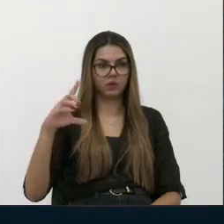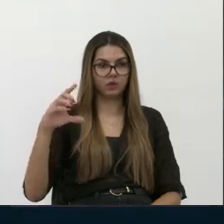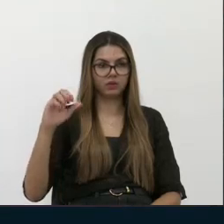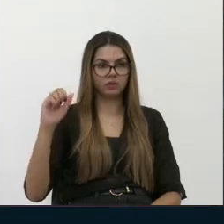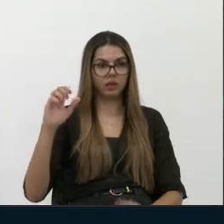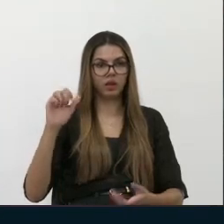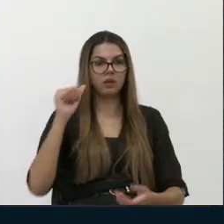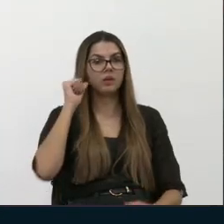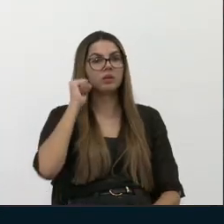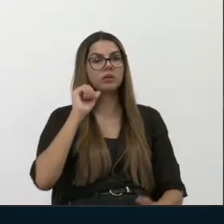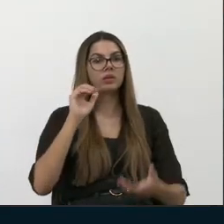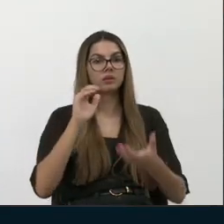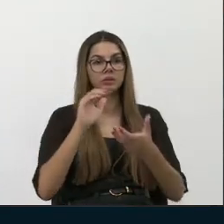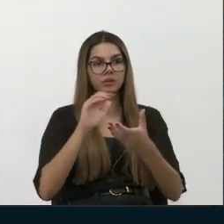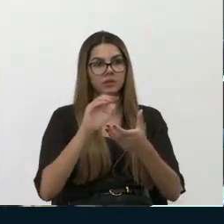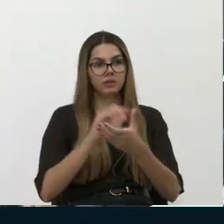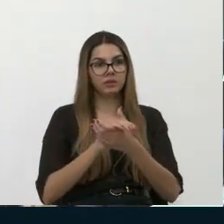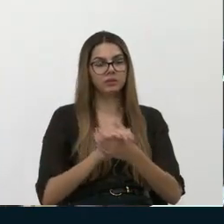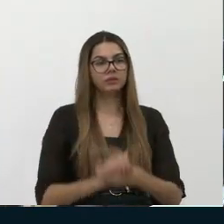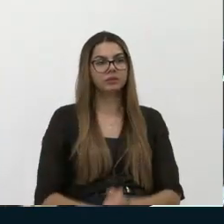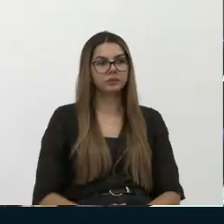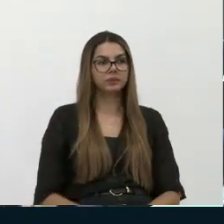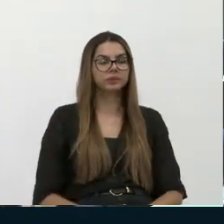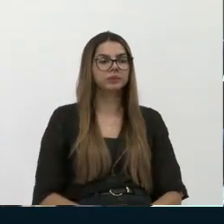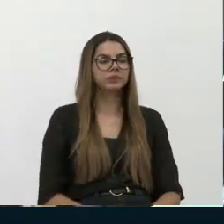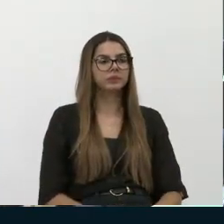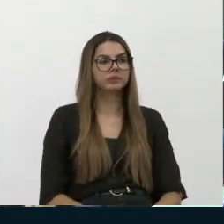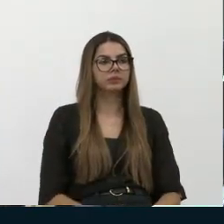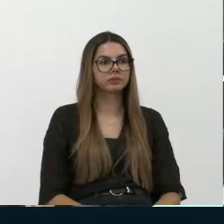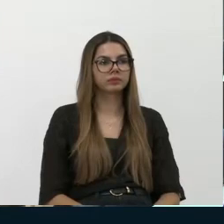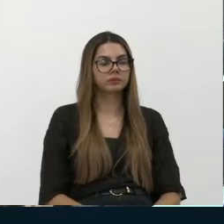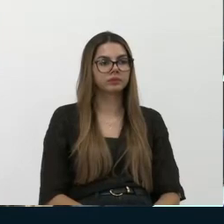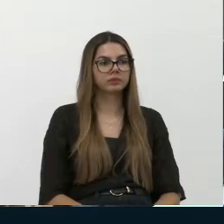esposa do ex-prefeito Pietá.